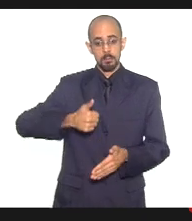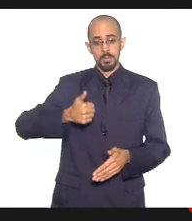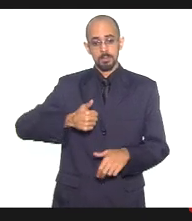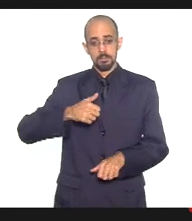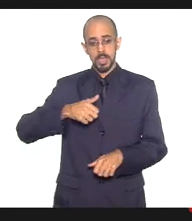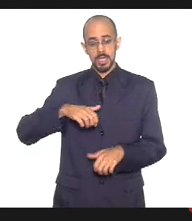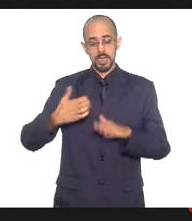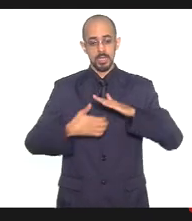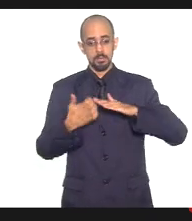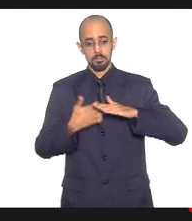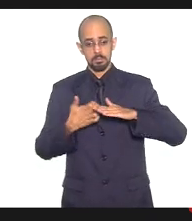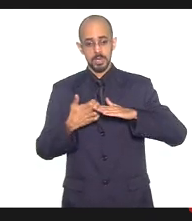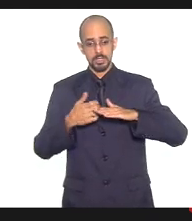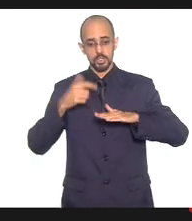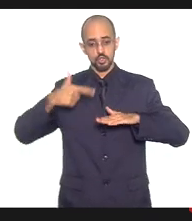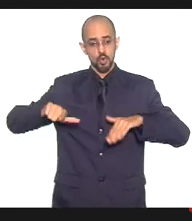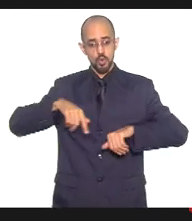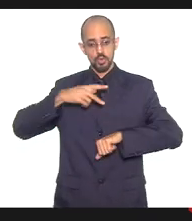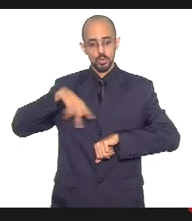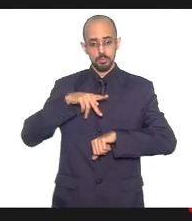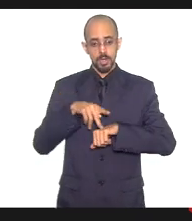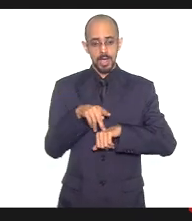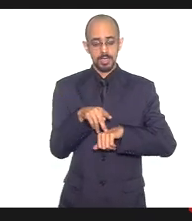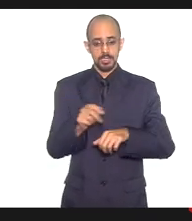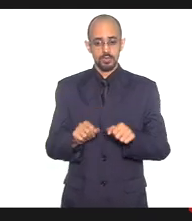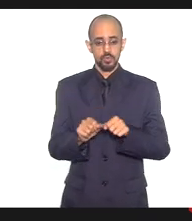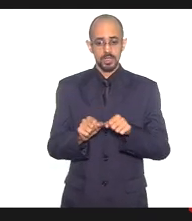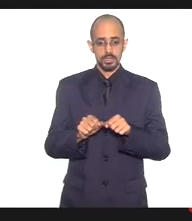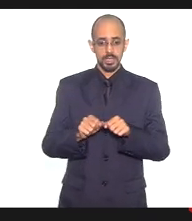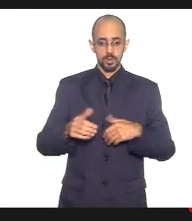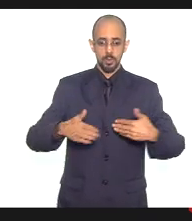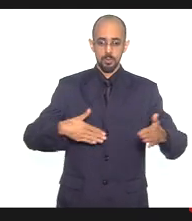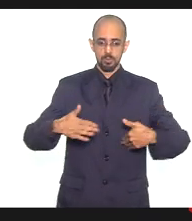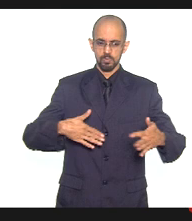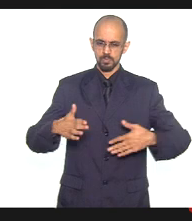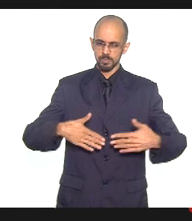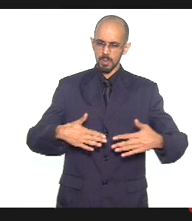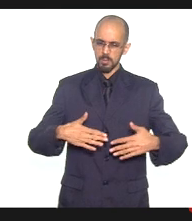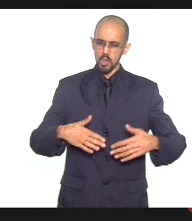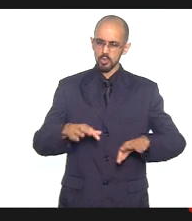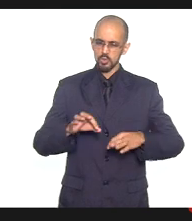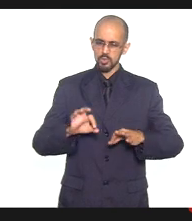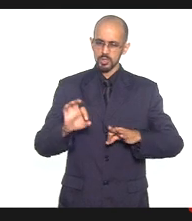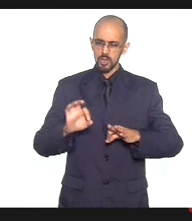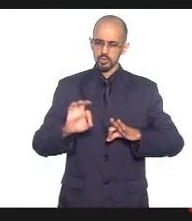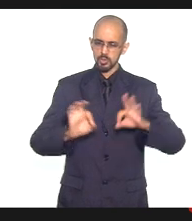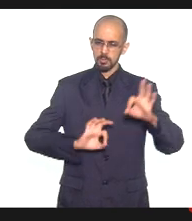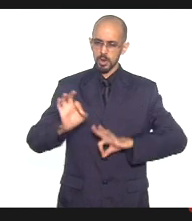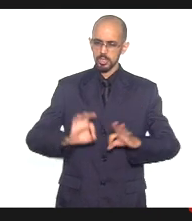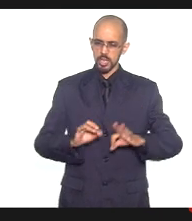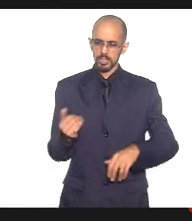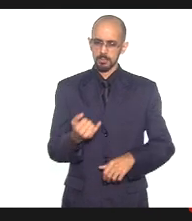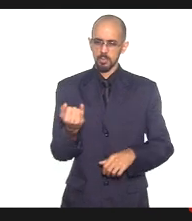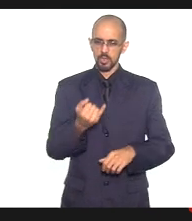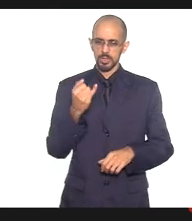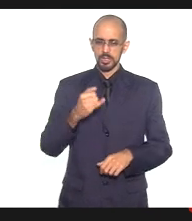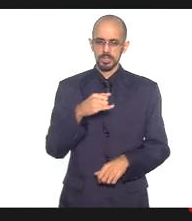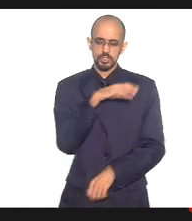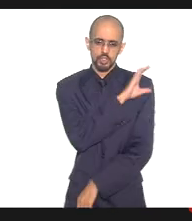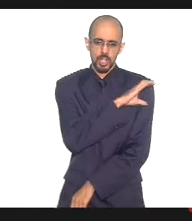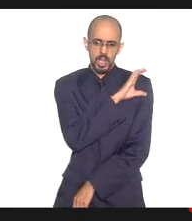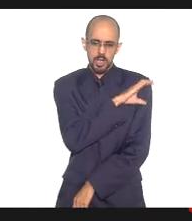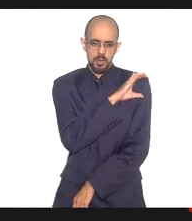após a abertura, a produção de um projeto muito importante aqui na Bacia de Campos, que é o projeto Biju-Perai Salema, a Shell